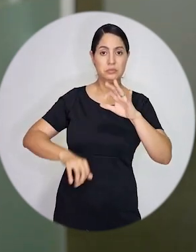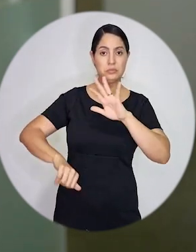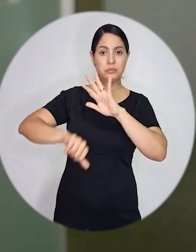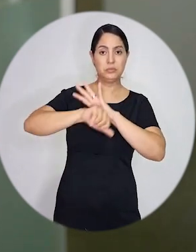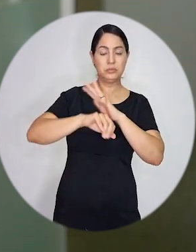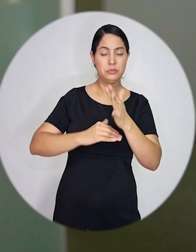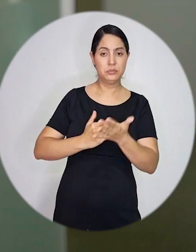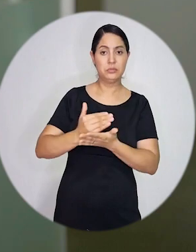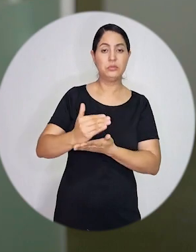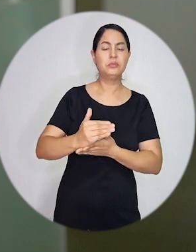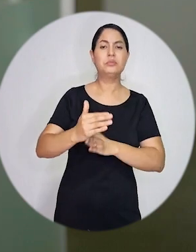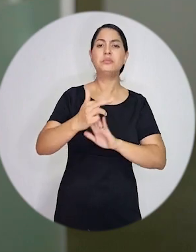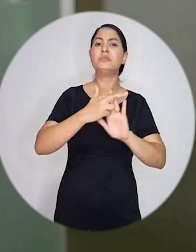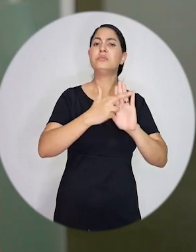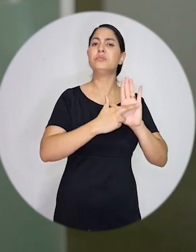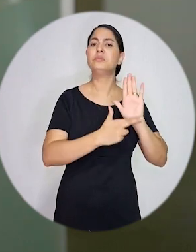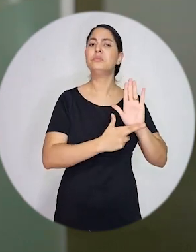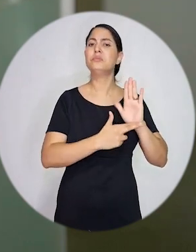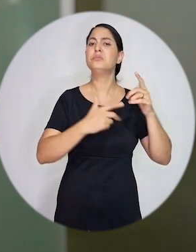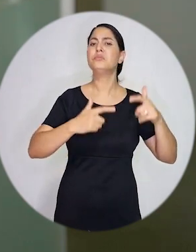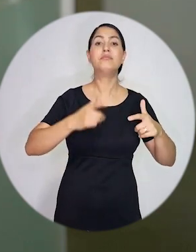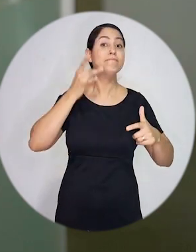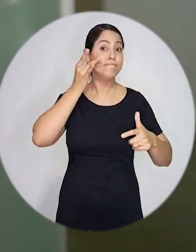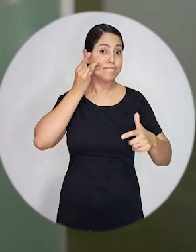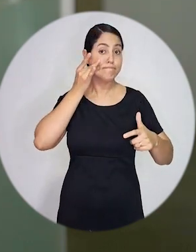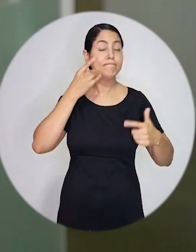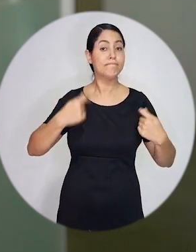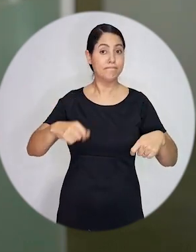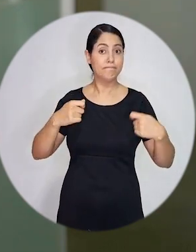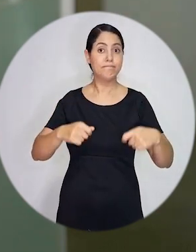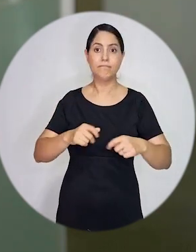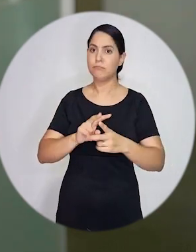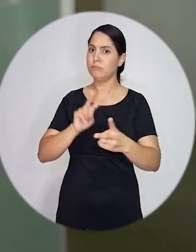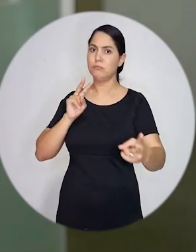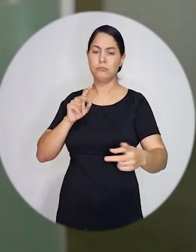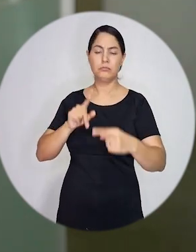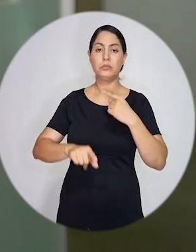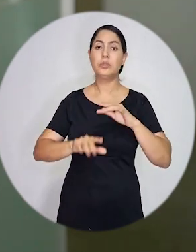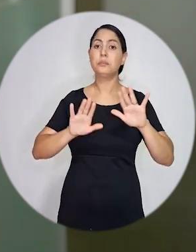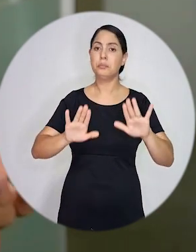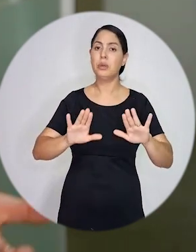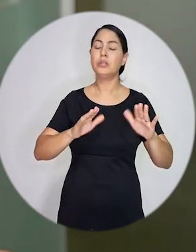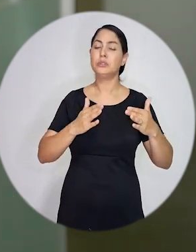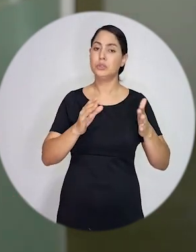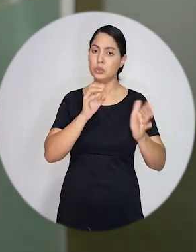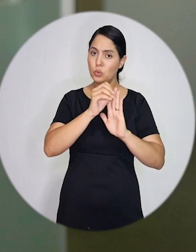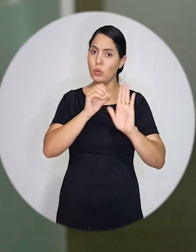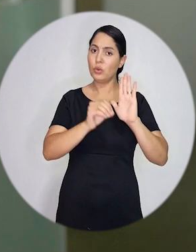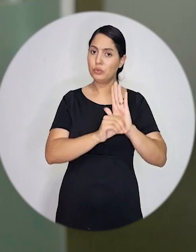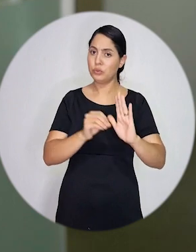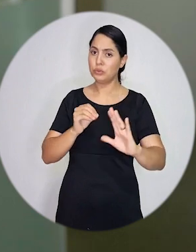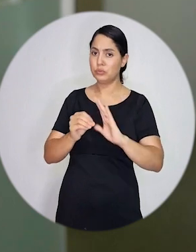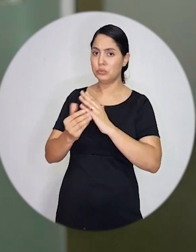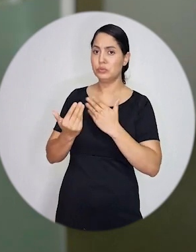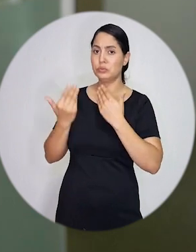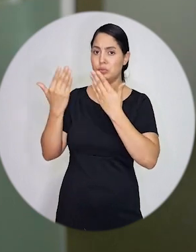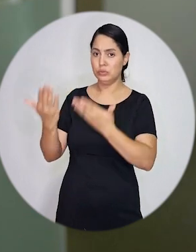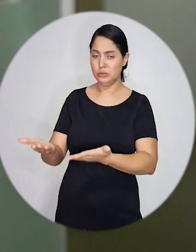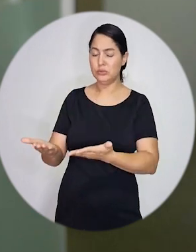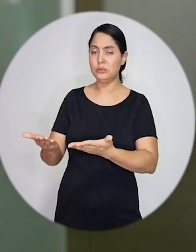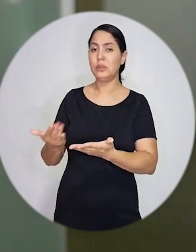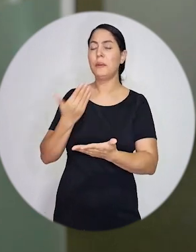penais originárias seja feito, como regra, de forma presencial. O ofício entregue durante a abertura